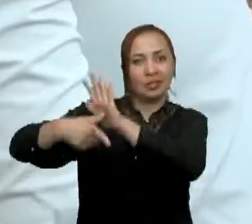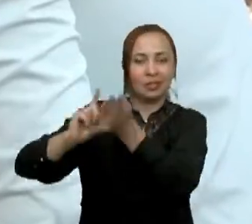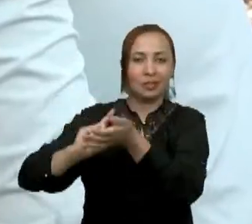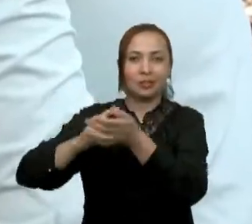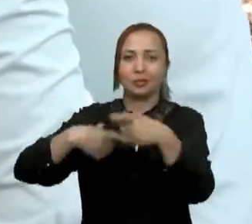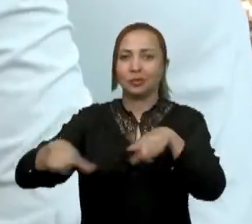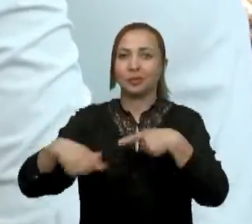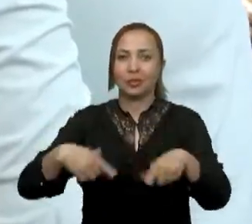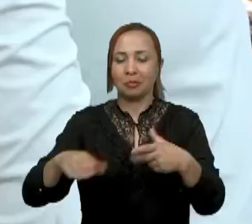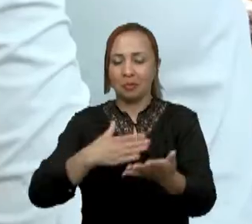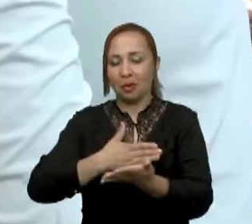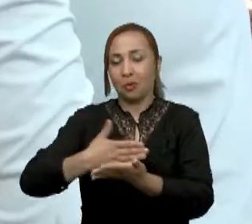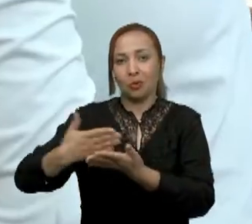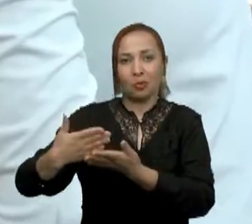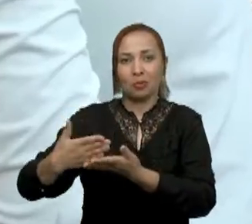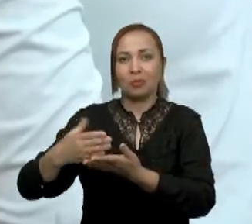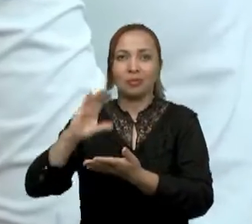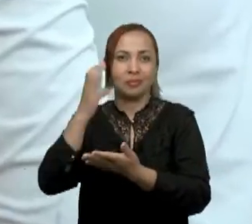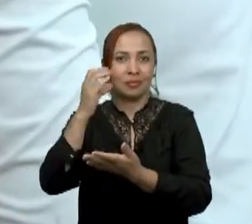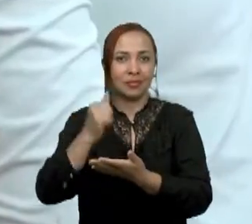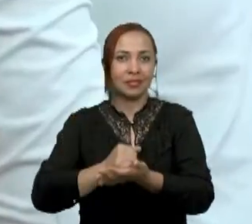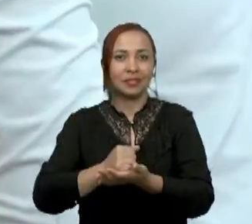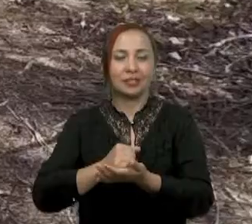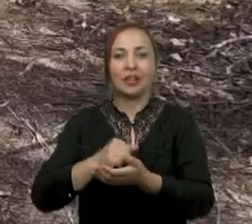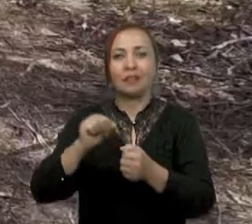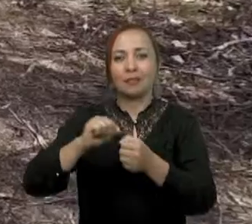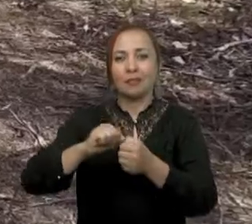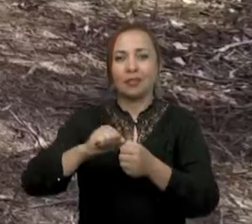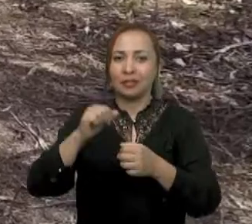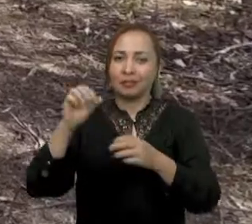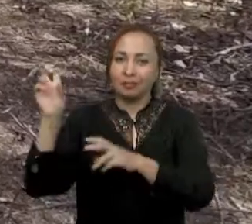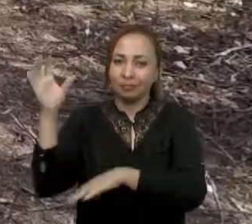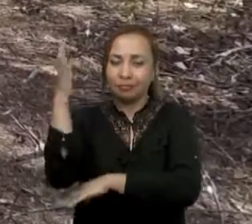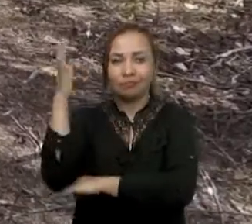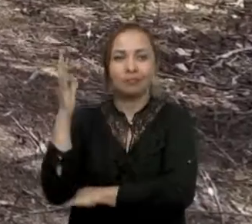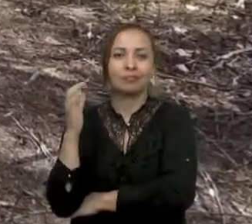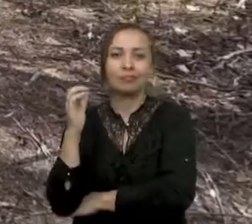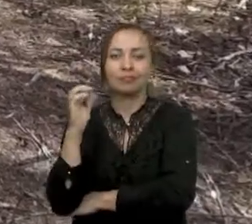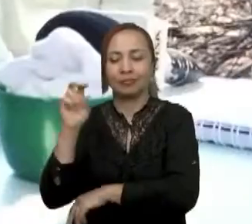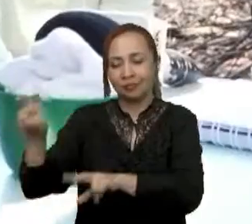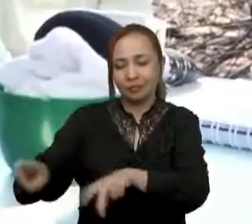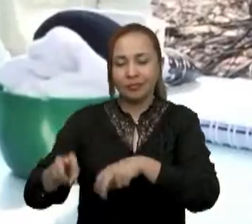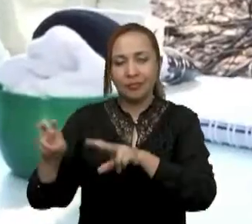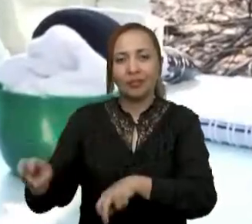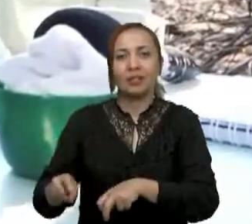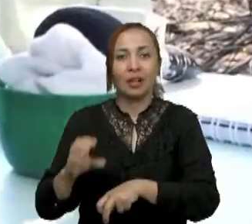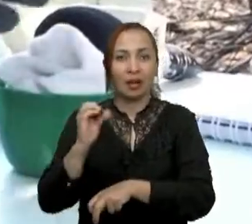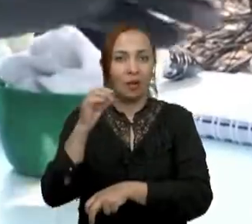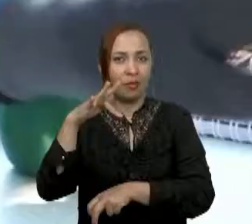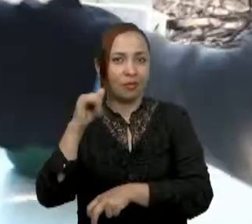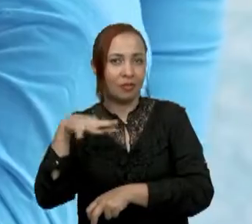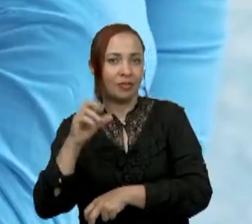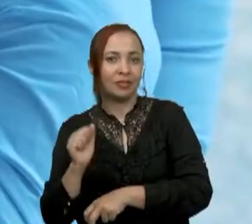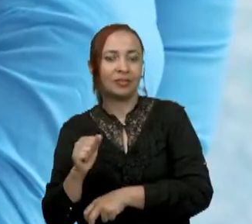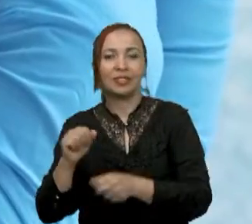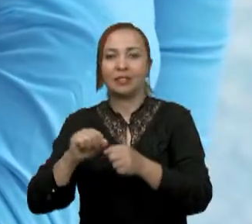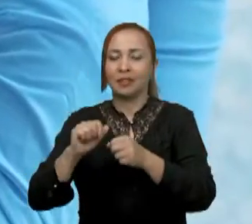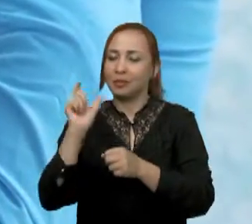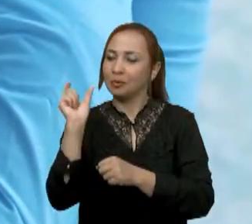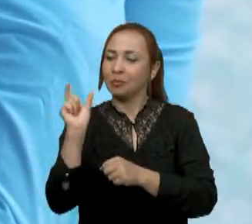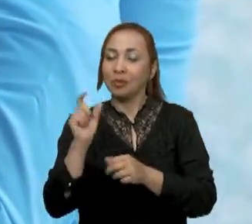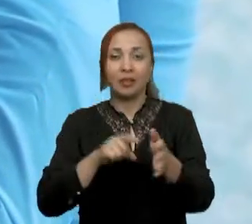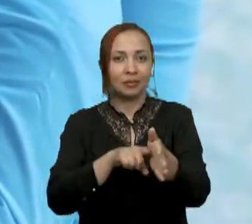o trabalho de iniciação científica realizado na mata nativa da Fazenda experimental da ofensa mais parte da pesquisa